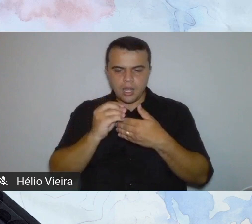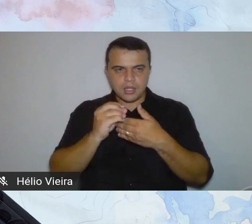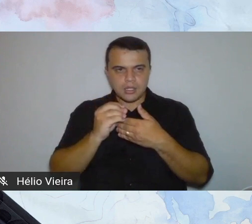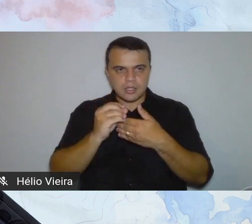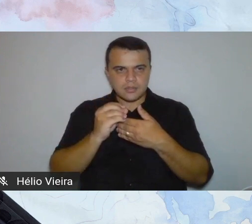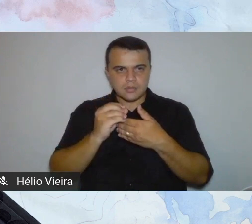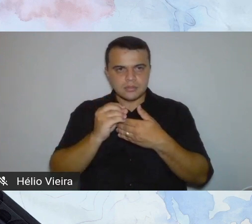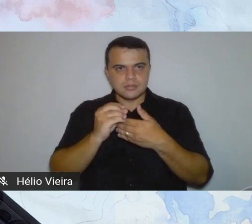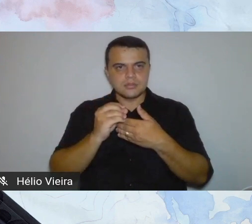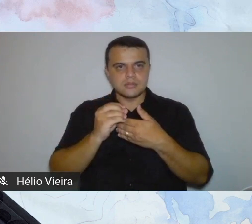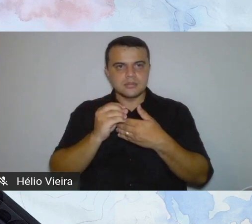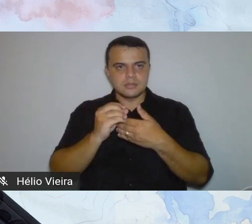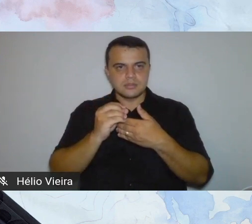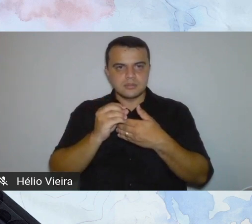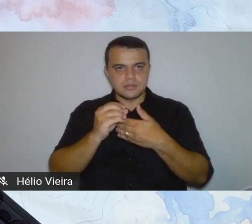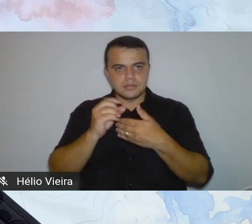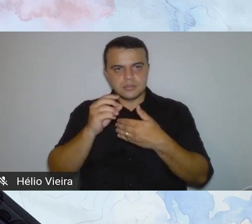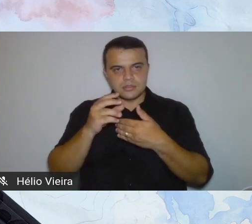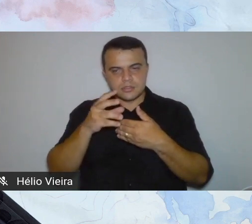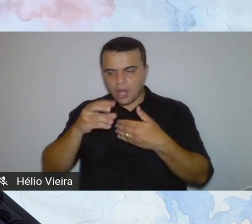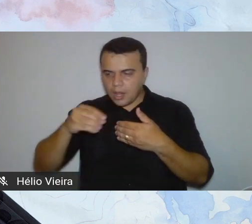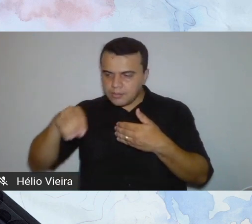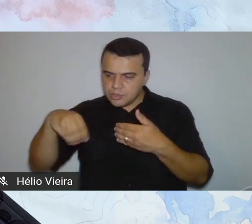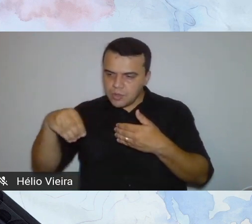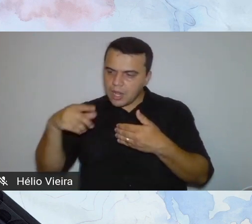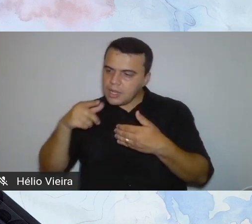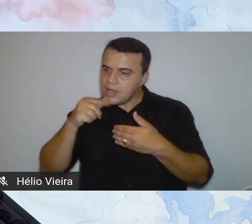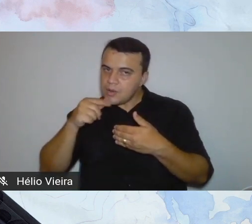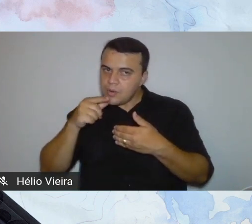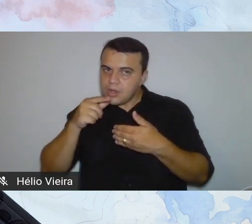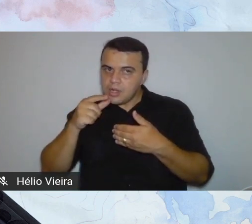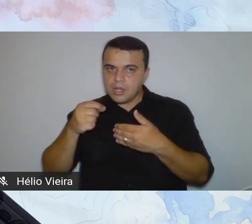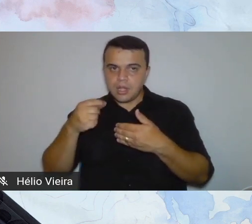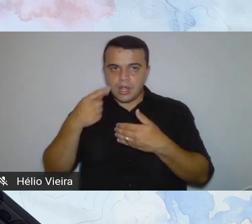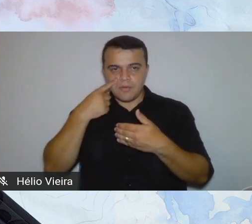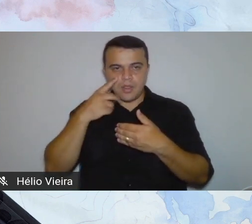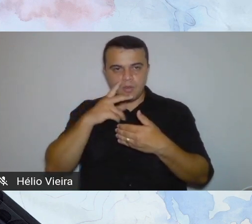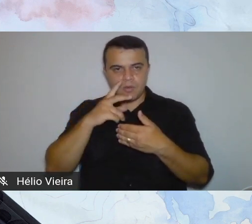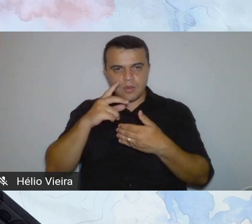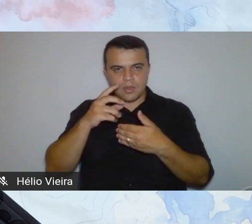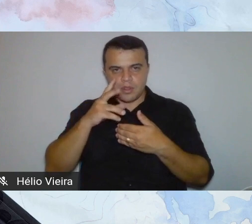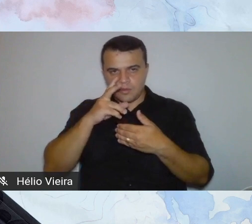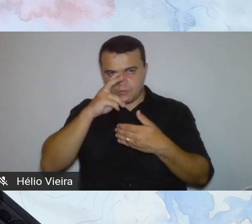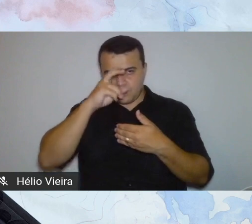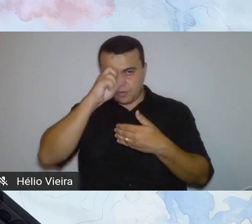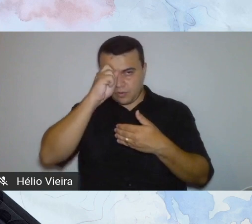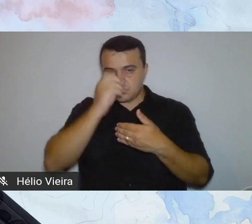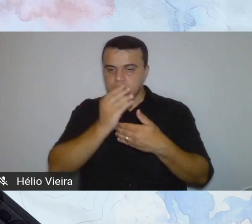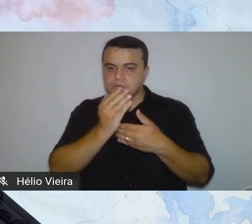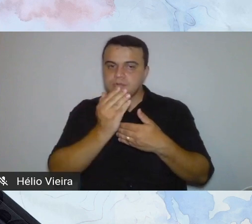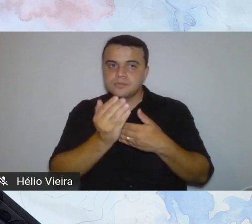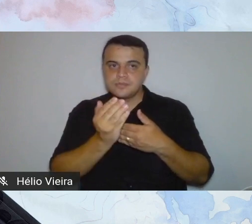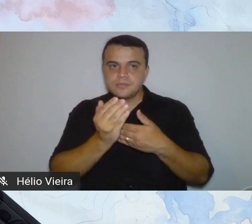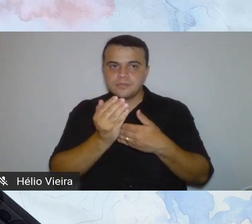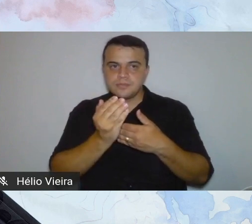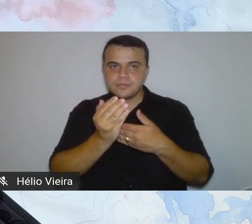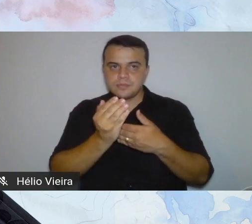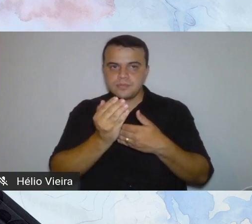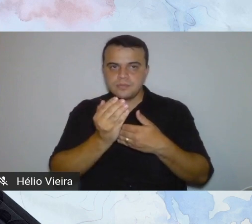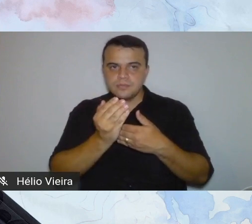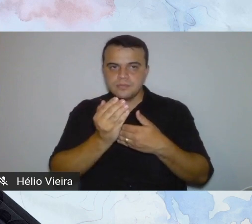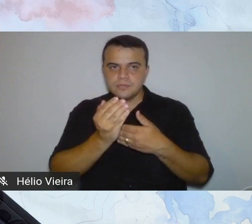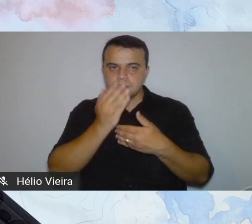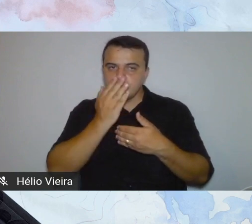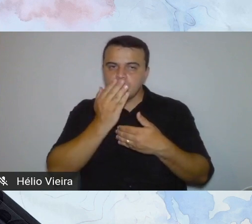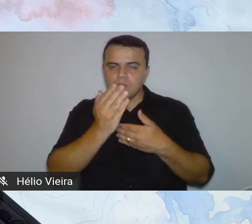sumidinha, foi com a tinta bem diluída. E essa parte aqui, ó, que tá mais à frente, ó, tá bem, que bem mais